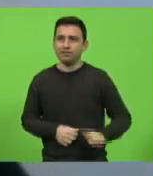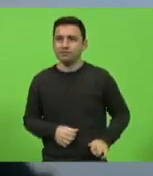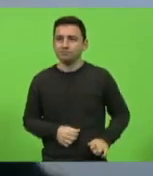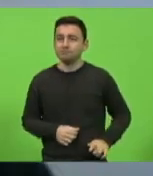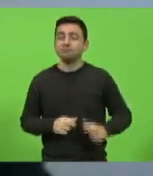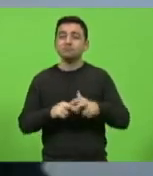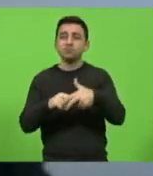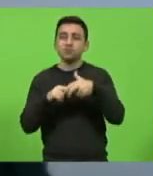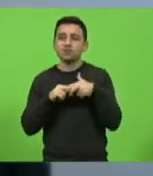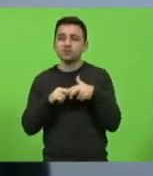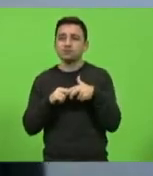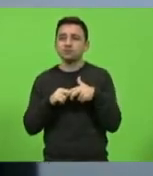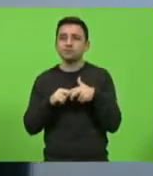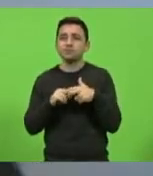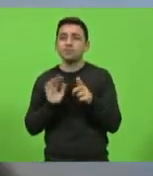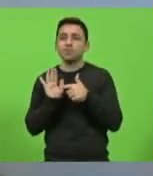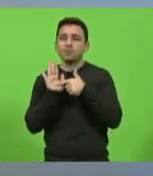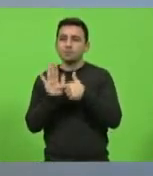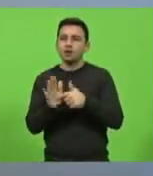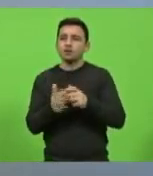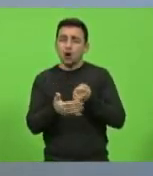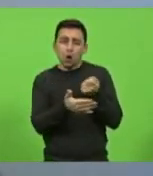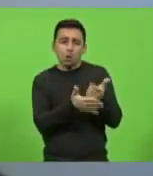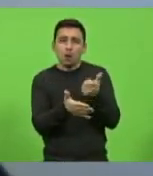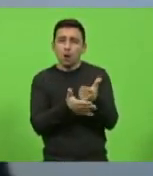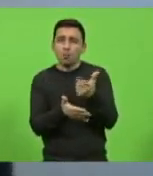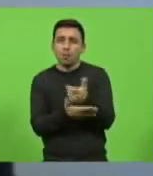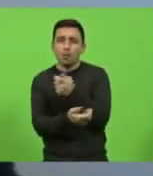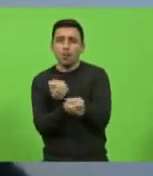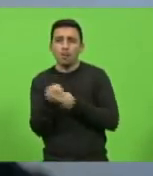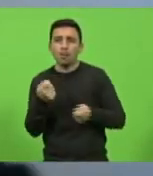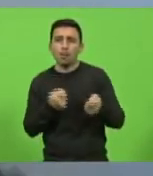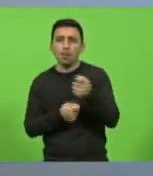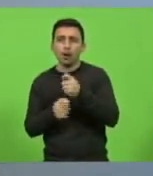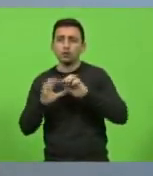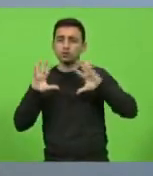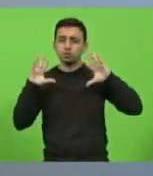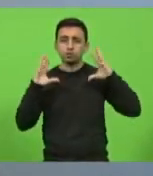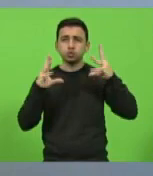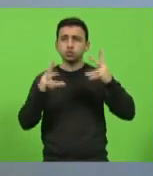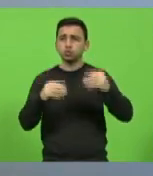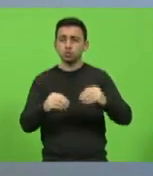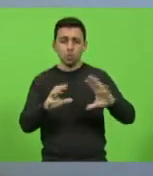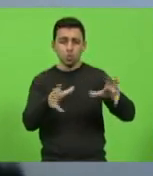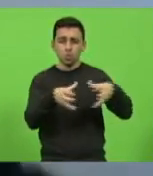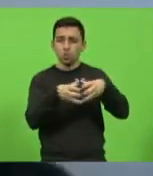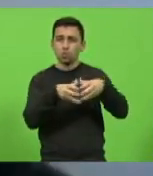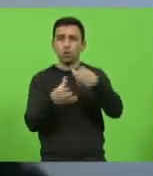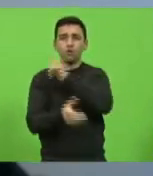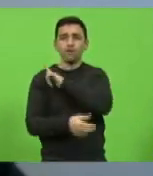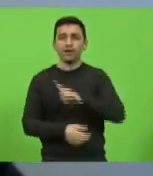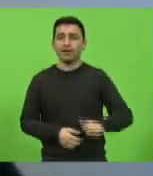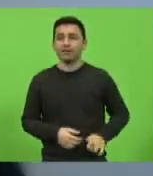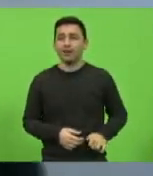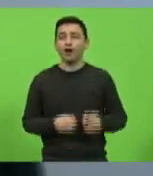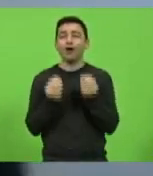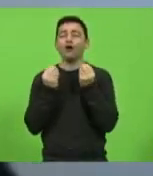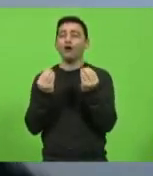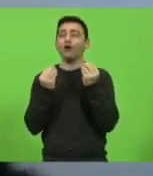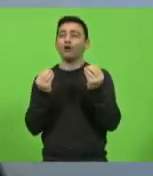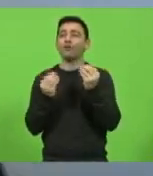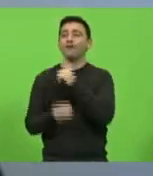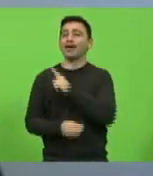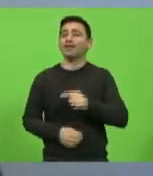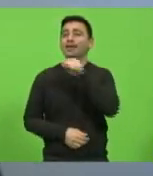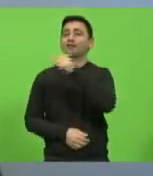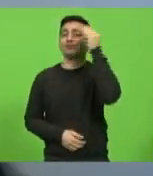Portanto, tratou-se de compra que movimentou todo o primeiro escalão do governo. Como poderia o governador não